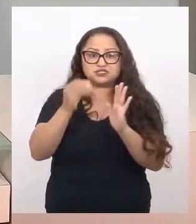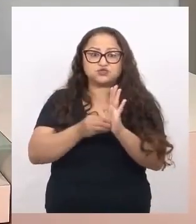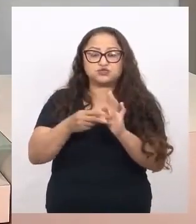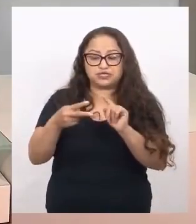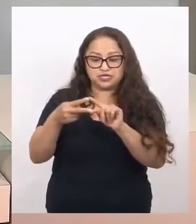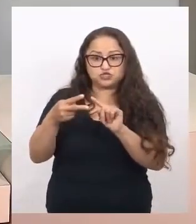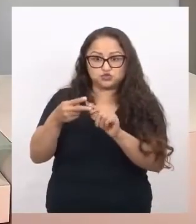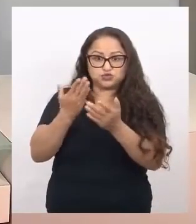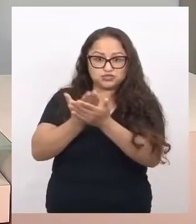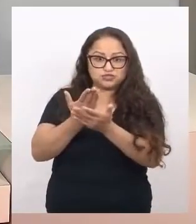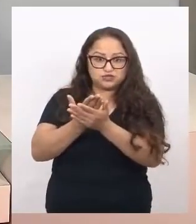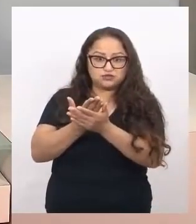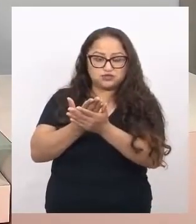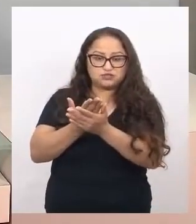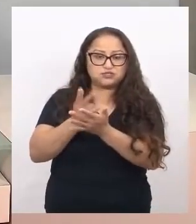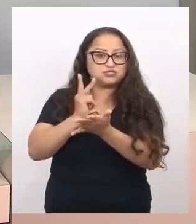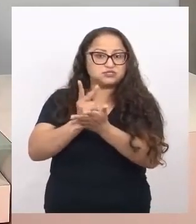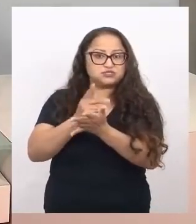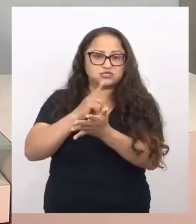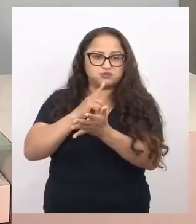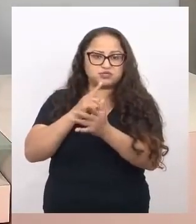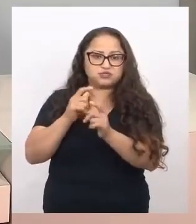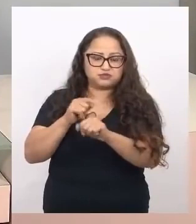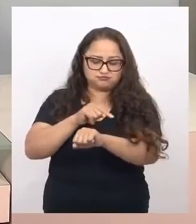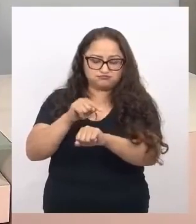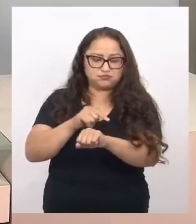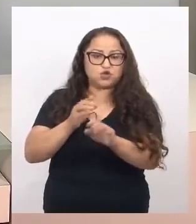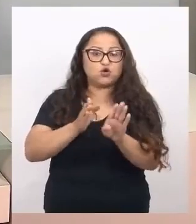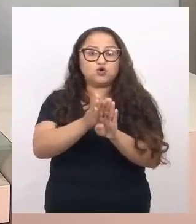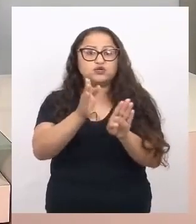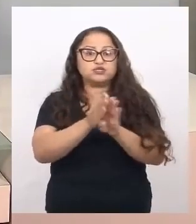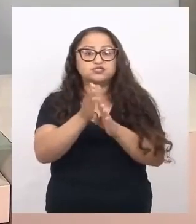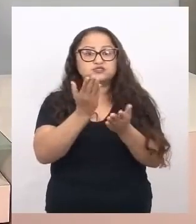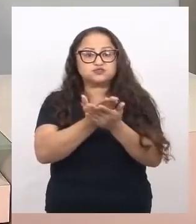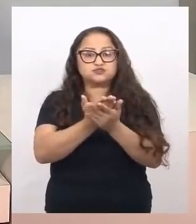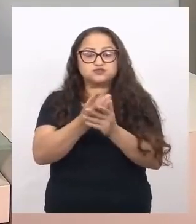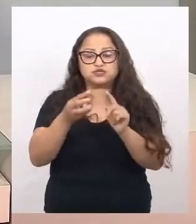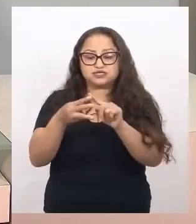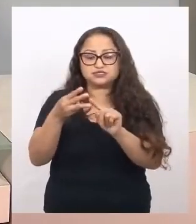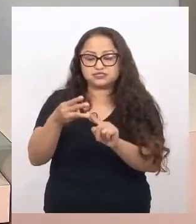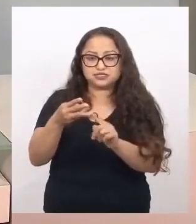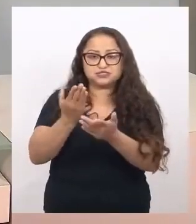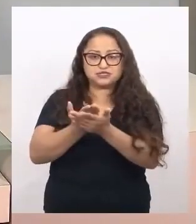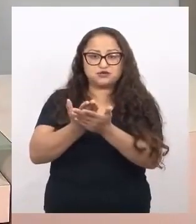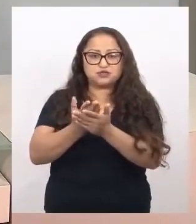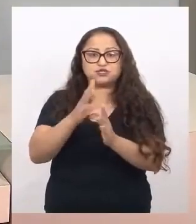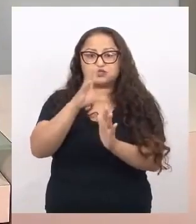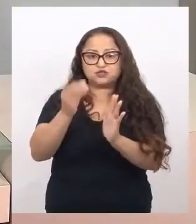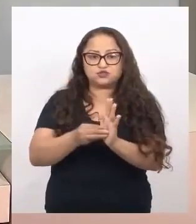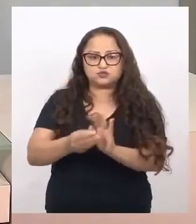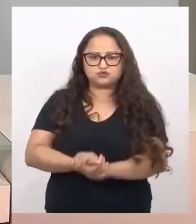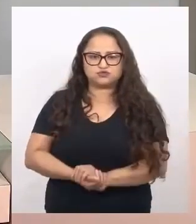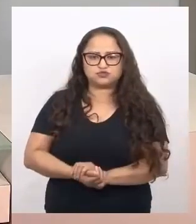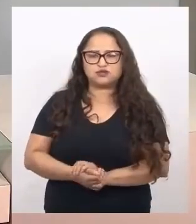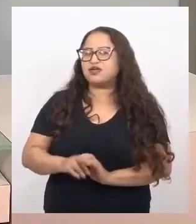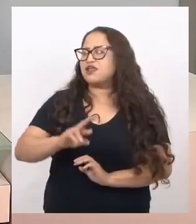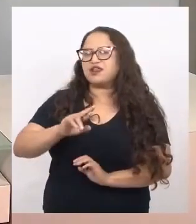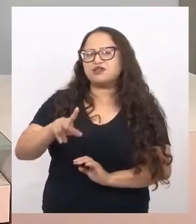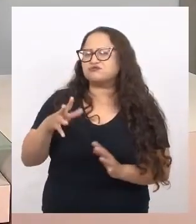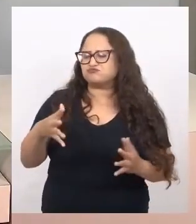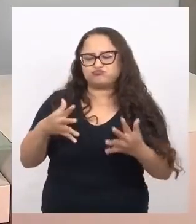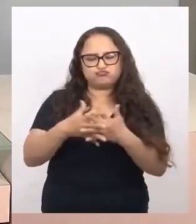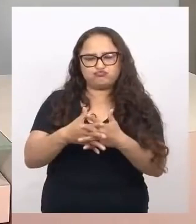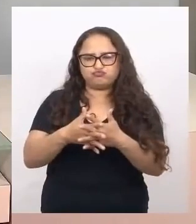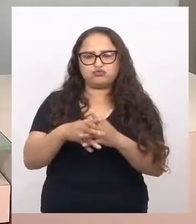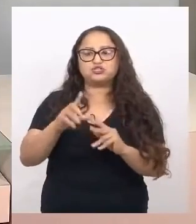aulas e vai ser inteiro na expansão. Orientação de estudos. Vão ser as 3 aulas inteiro na expansão. Então, não tem essa confusão. É só no